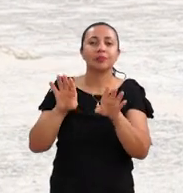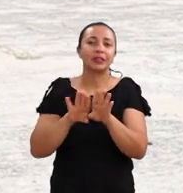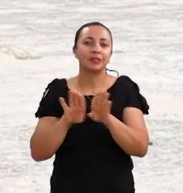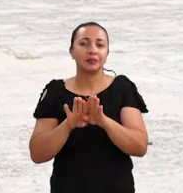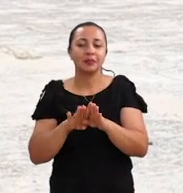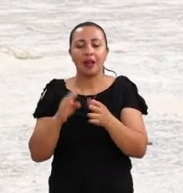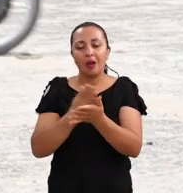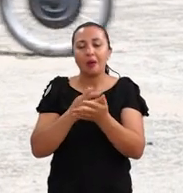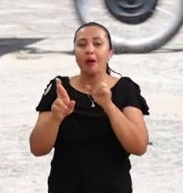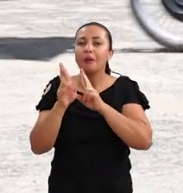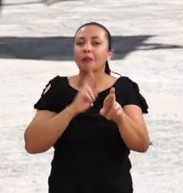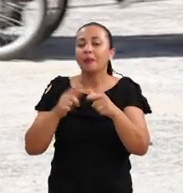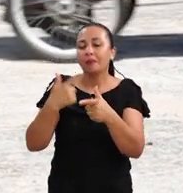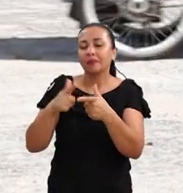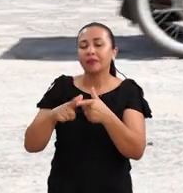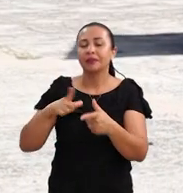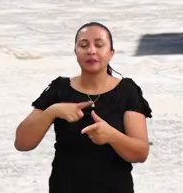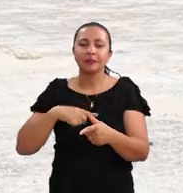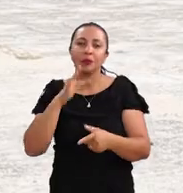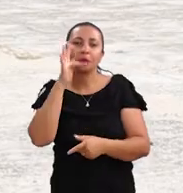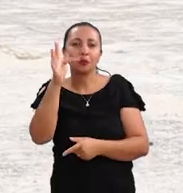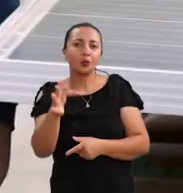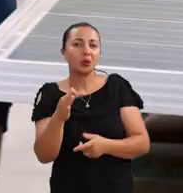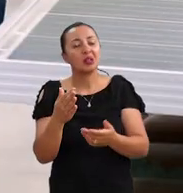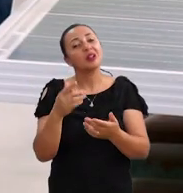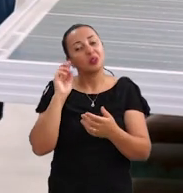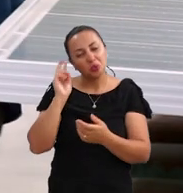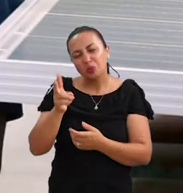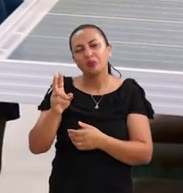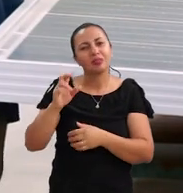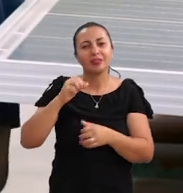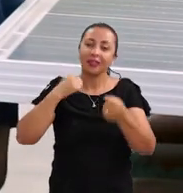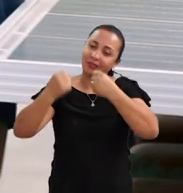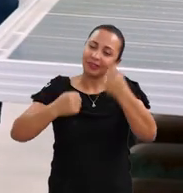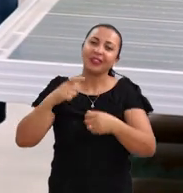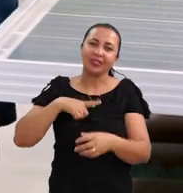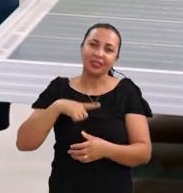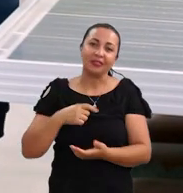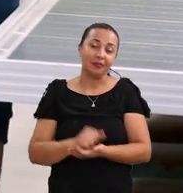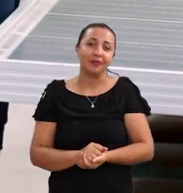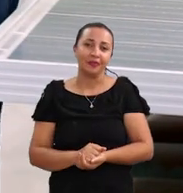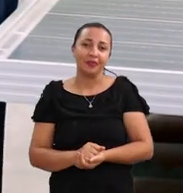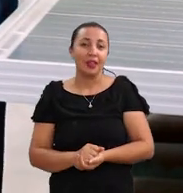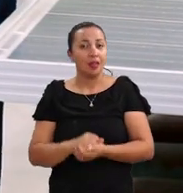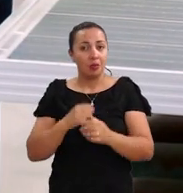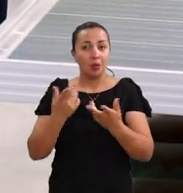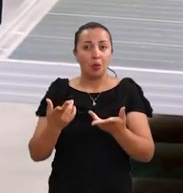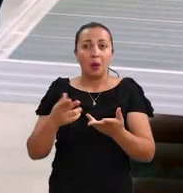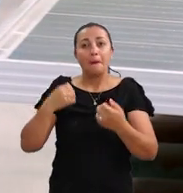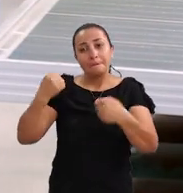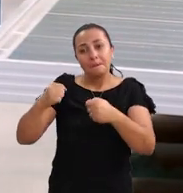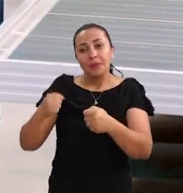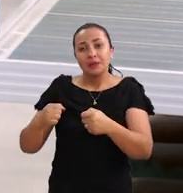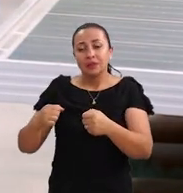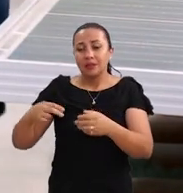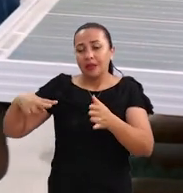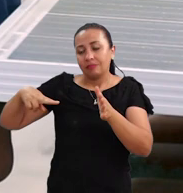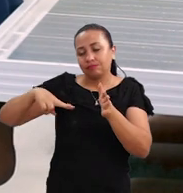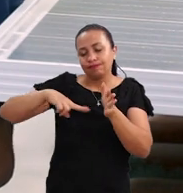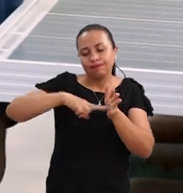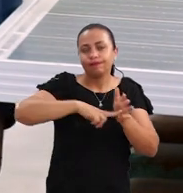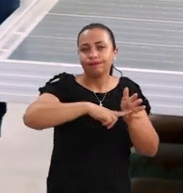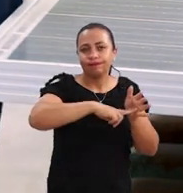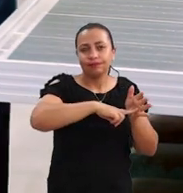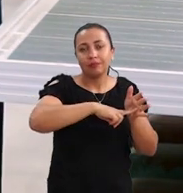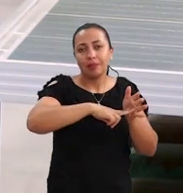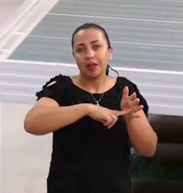painel e resolver alguns problemas que vão existir ali, que todo veículo elétrico ele tem, como, por exemplo, a questão de você precisar de um ponto de